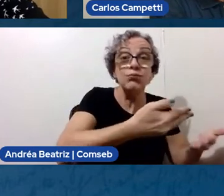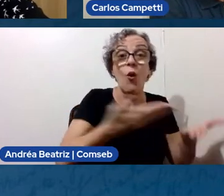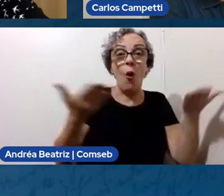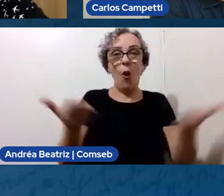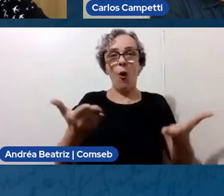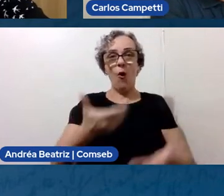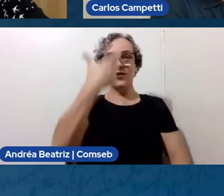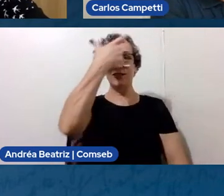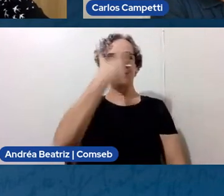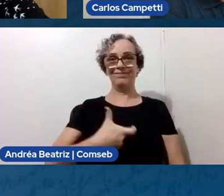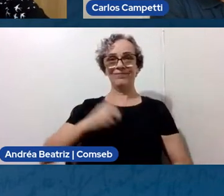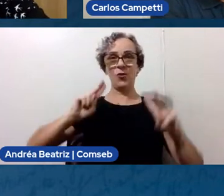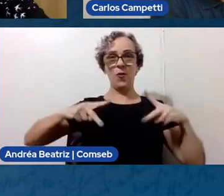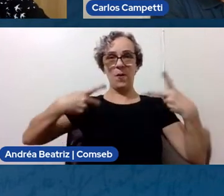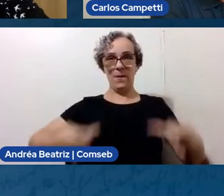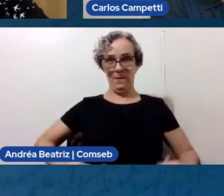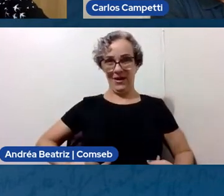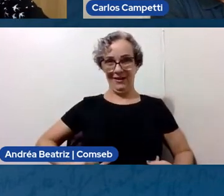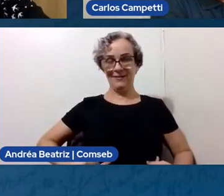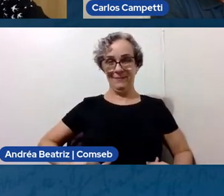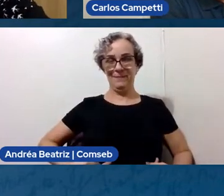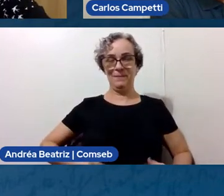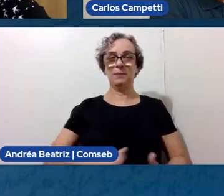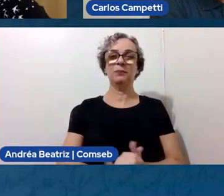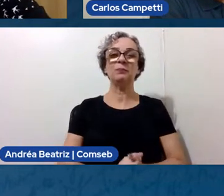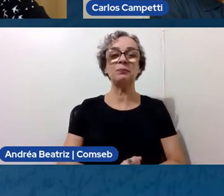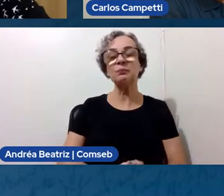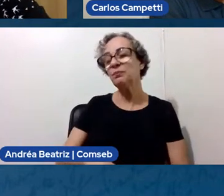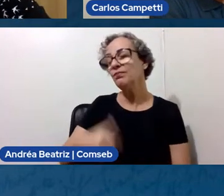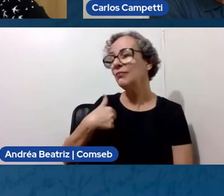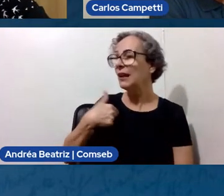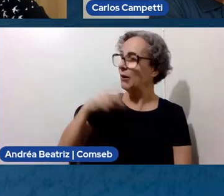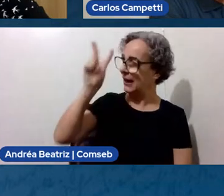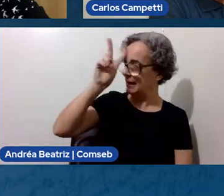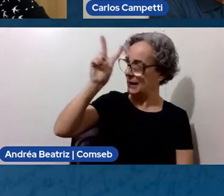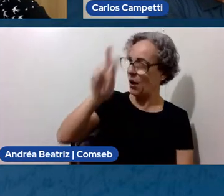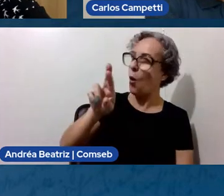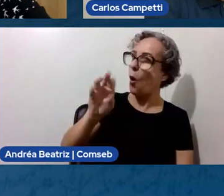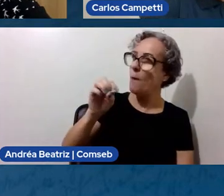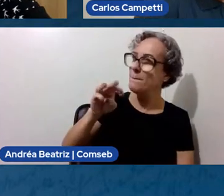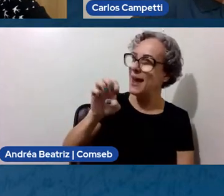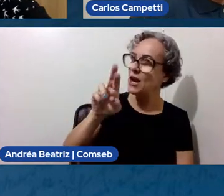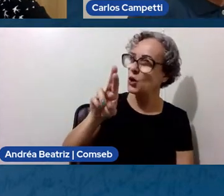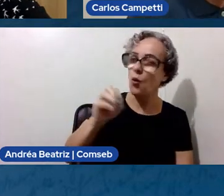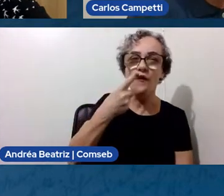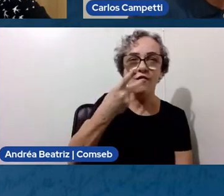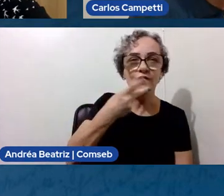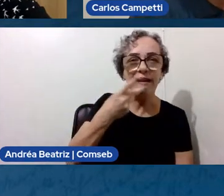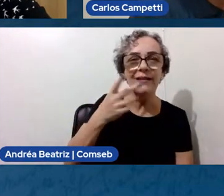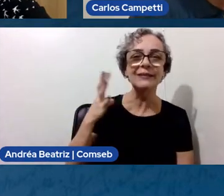bem. O Romero estava falando, eu estava me lembrando, Cris, também do